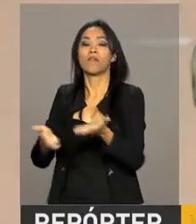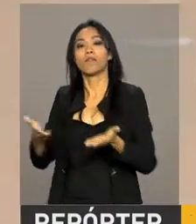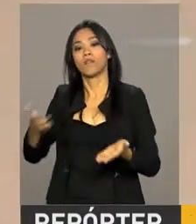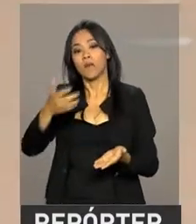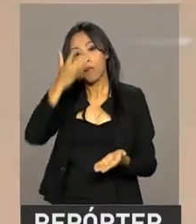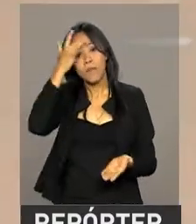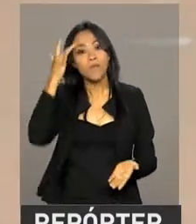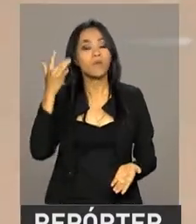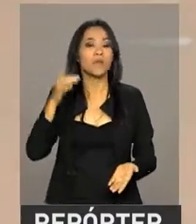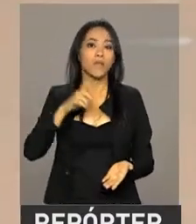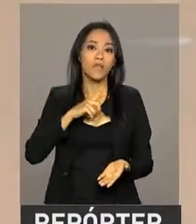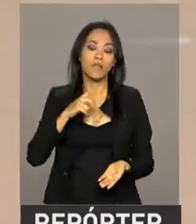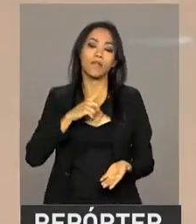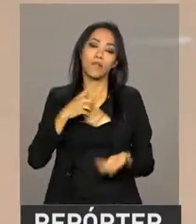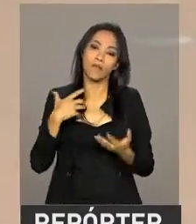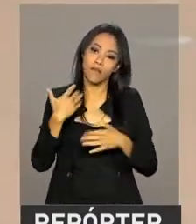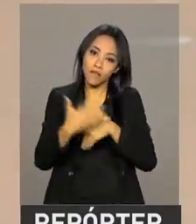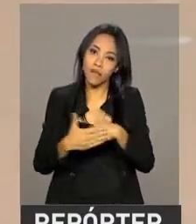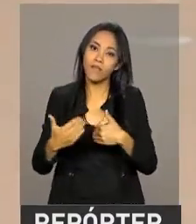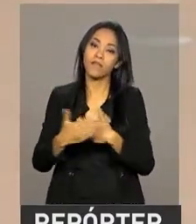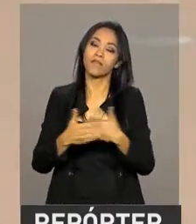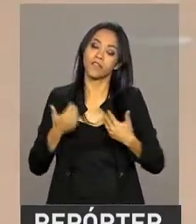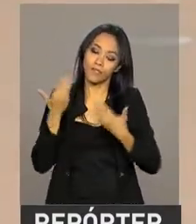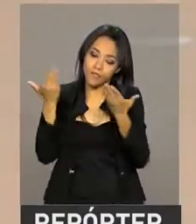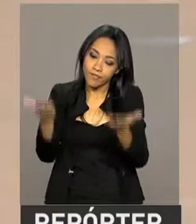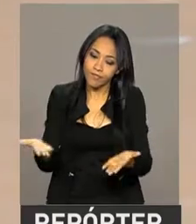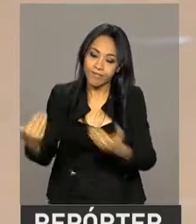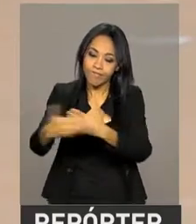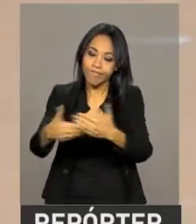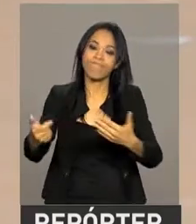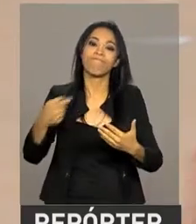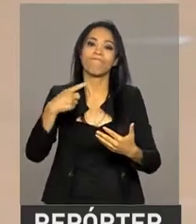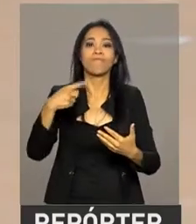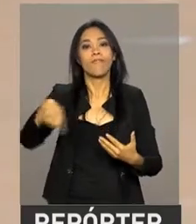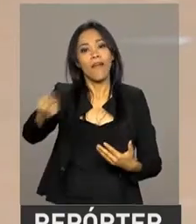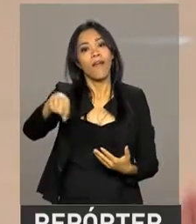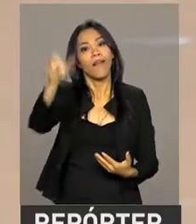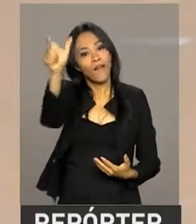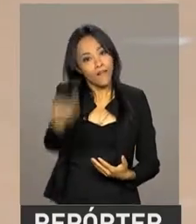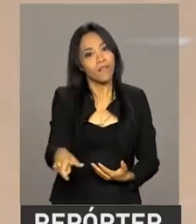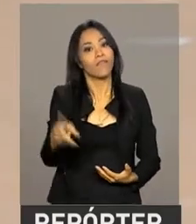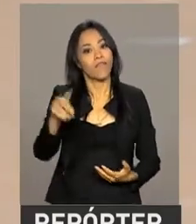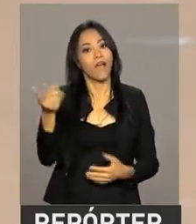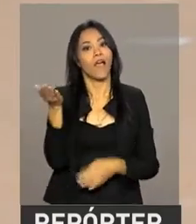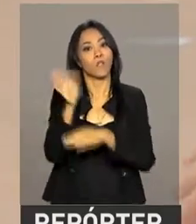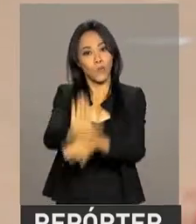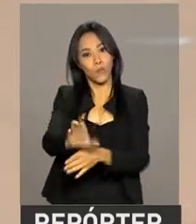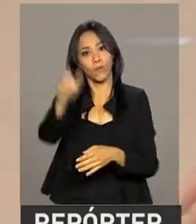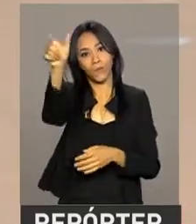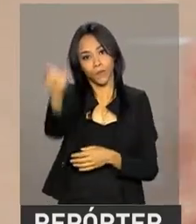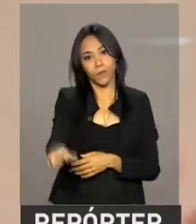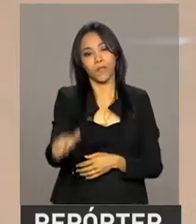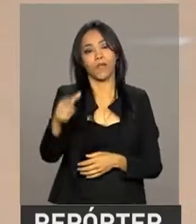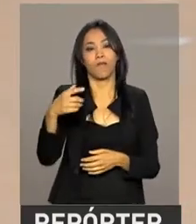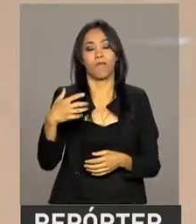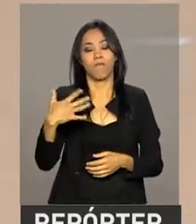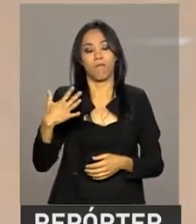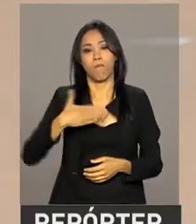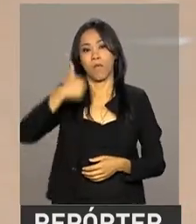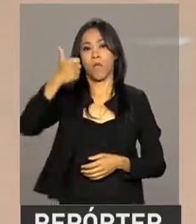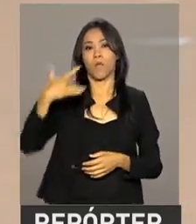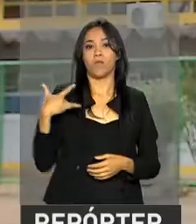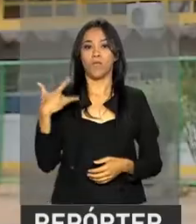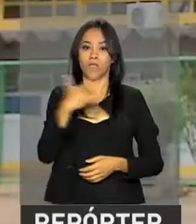pessoa que receba um carinho da gente diretamente, ele com certeza ajuda na sua melhorar na